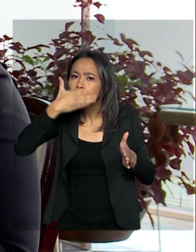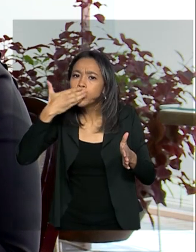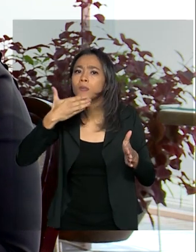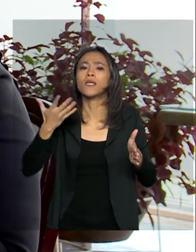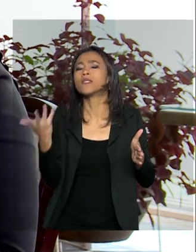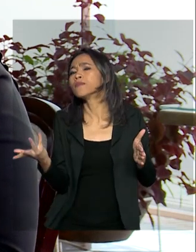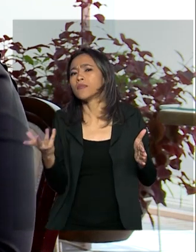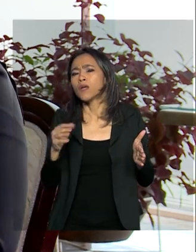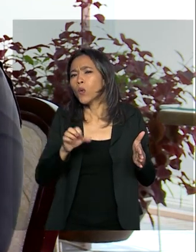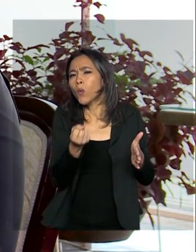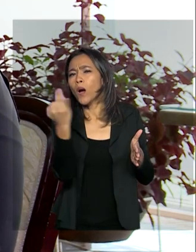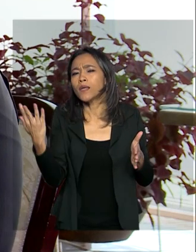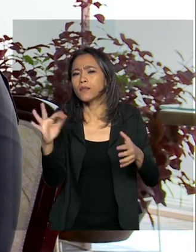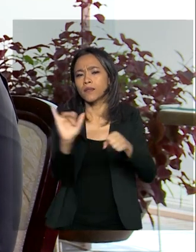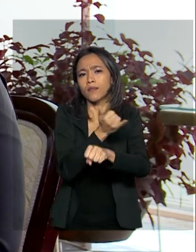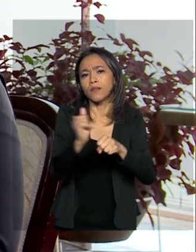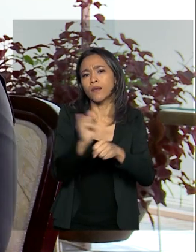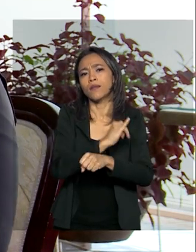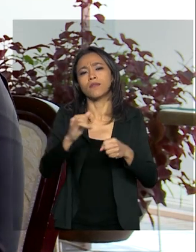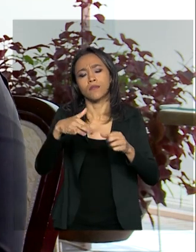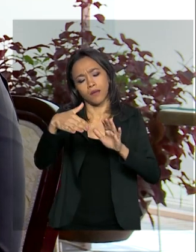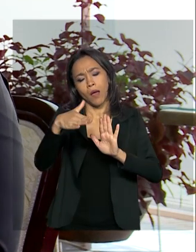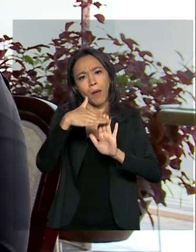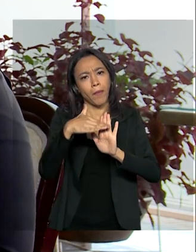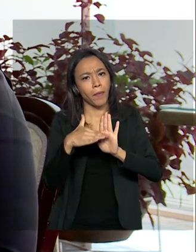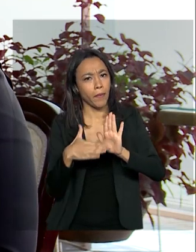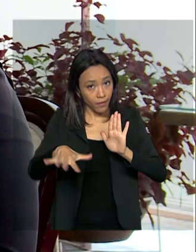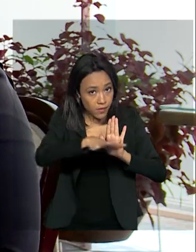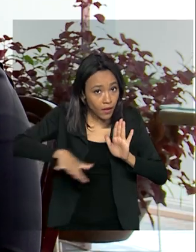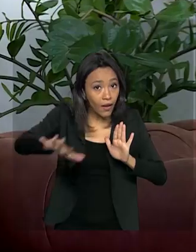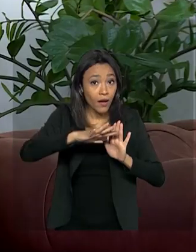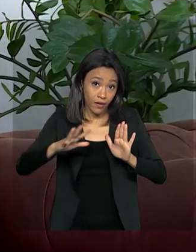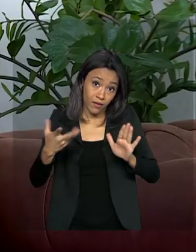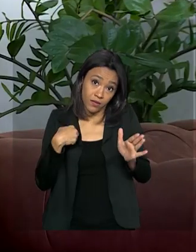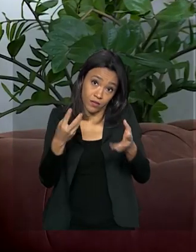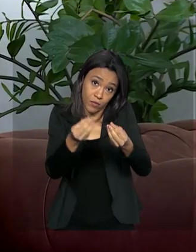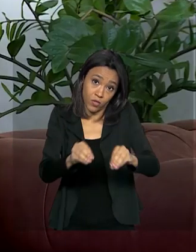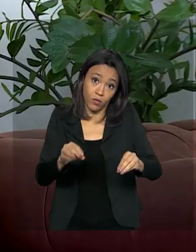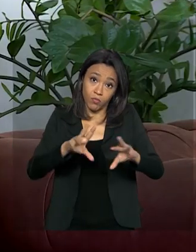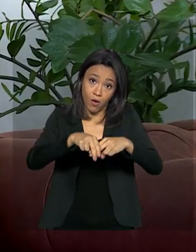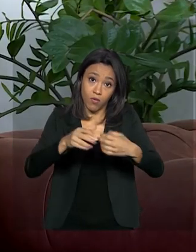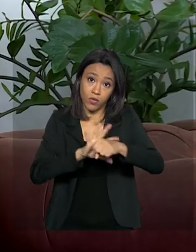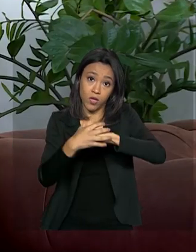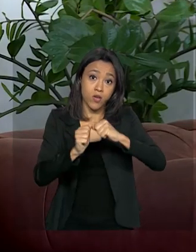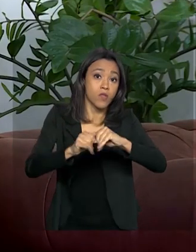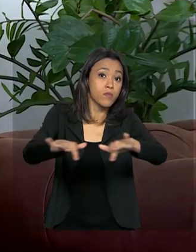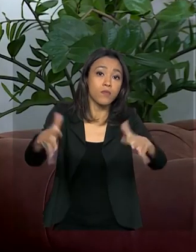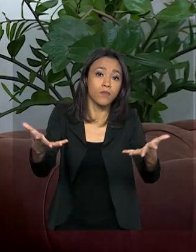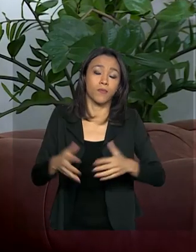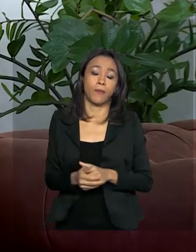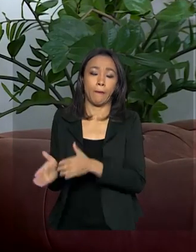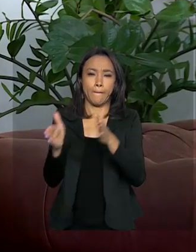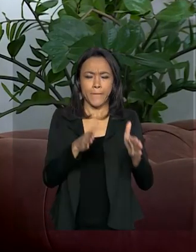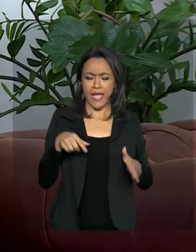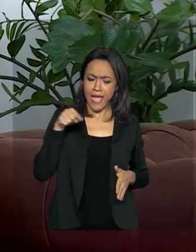enfim quais são as medidas para esse ato específico no sertão afetado com academia e setor ele tem uma ele tem